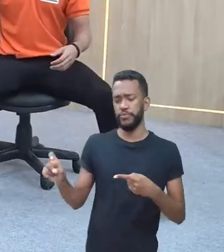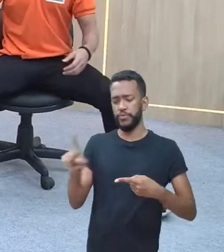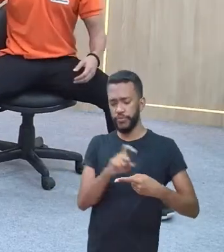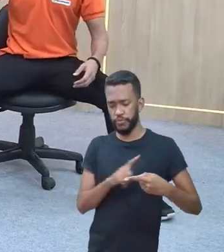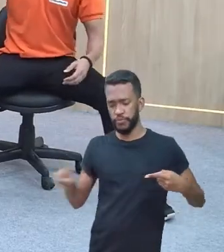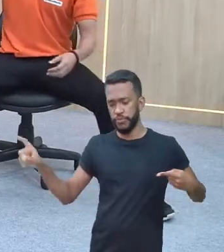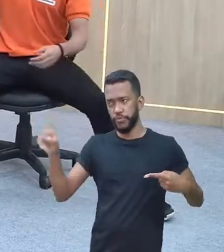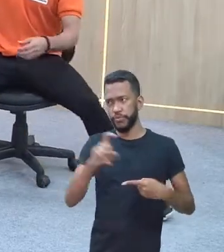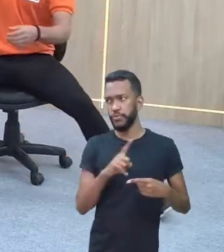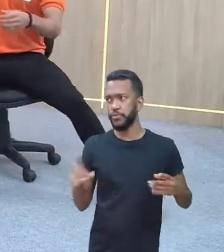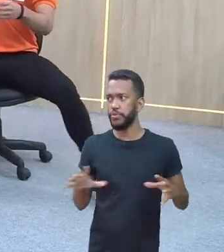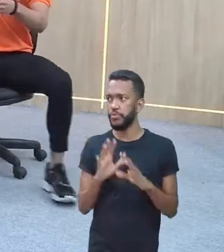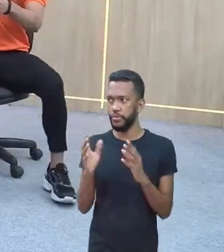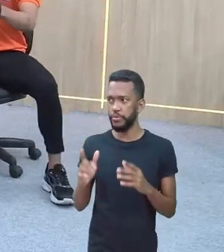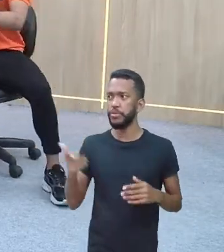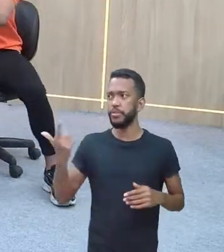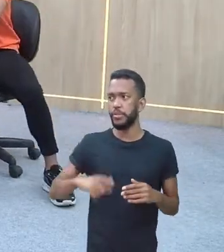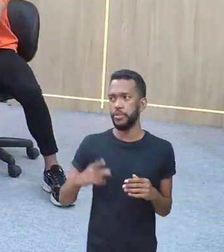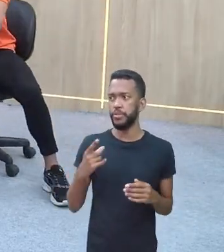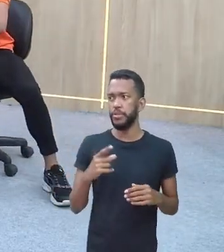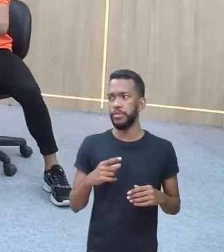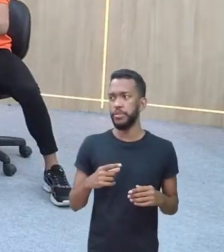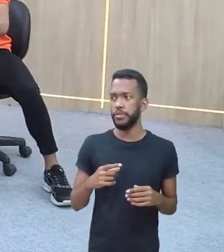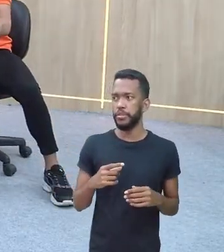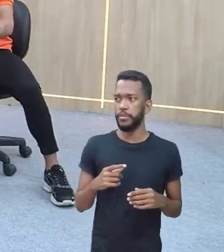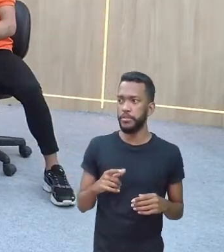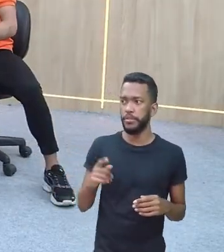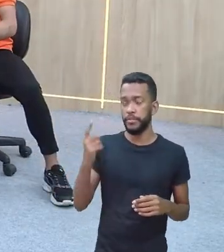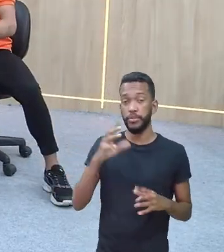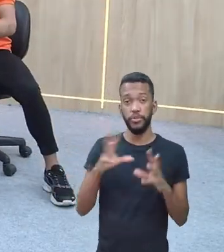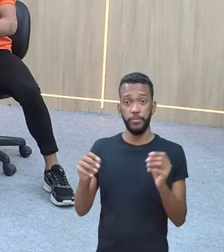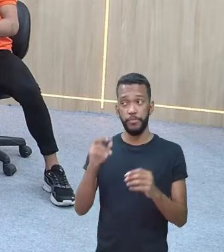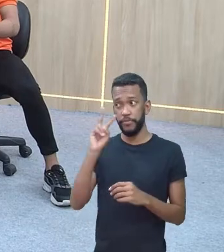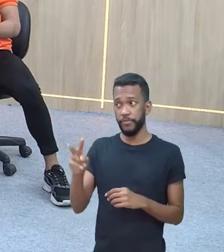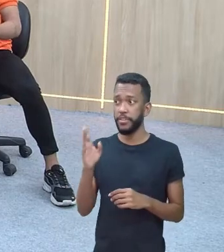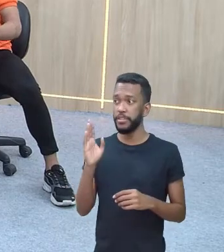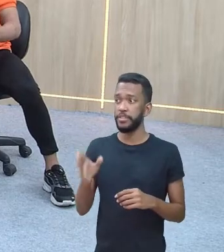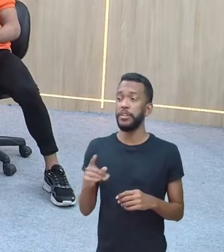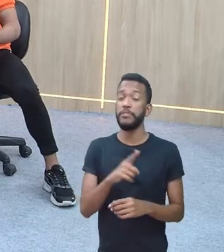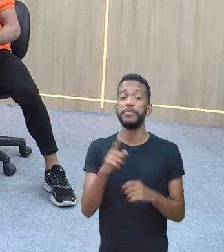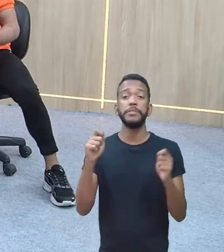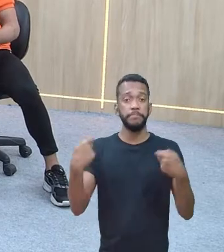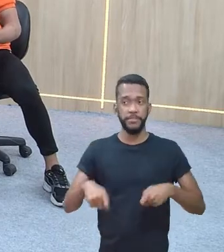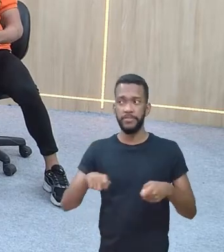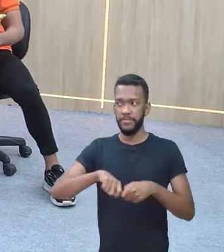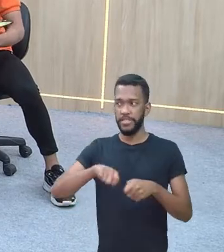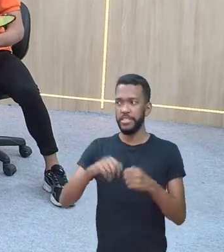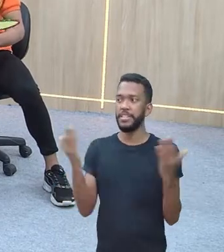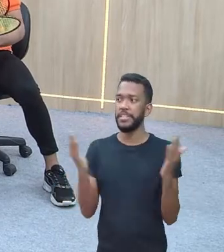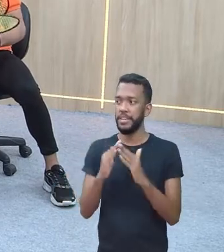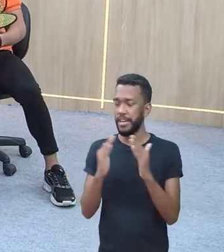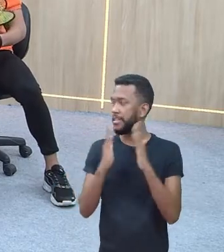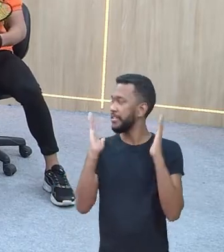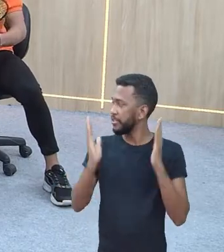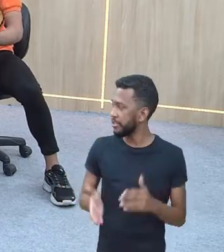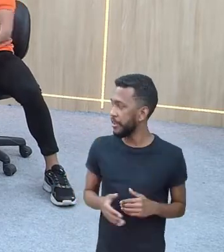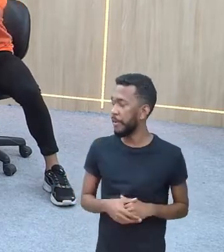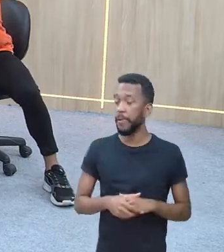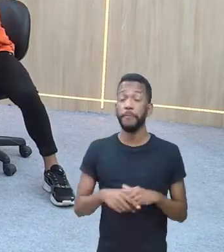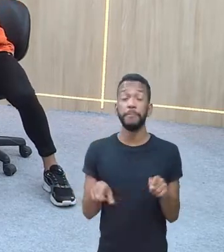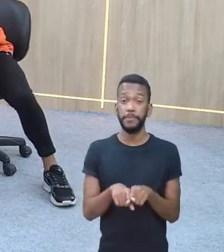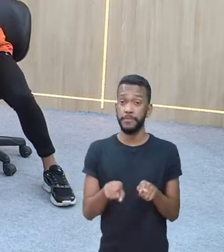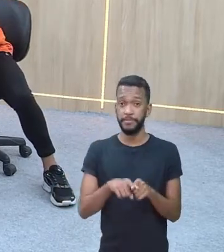com álcool, Vou tudinho. passar de novo, só passei na frente de vocês, né? Pra todo mundo ver. Que é uma coisa que vocês têm que fazer em casa. Inclusive,